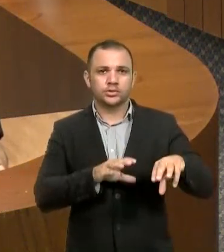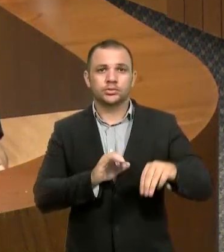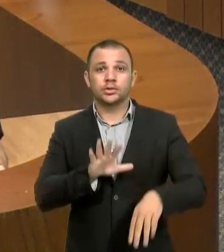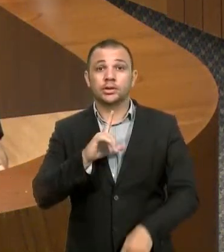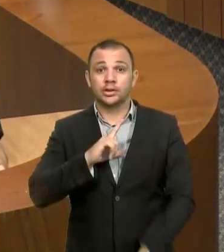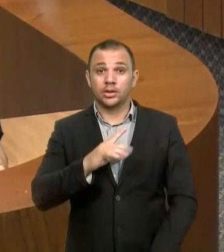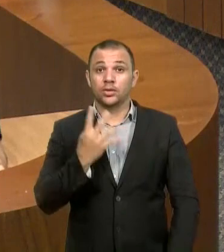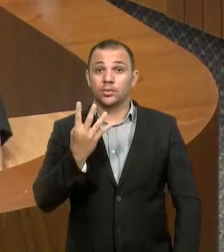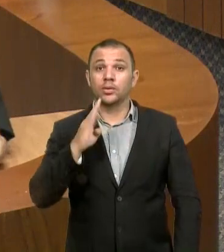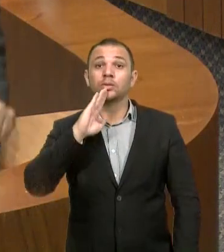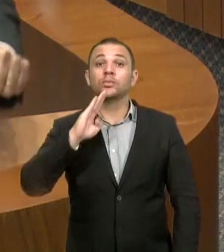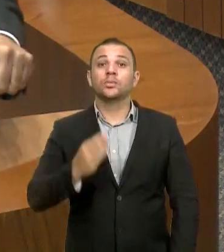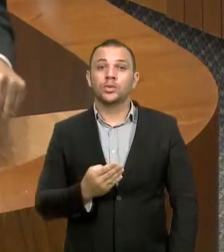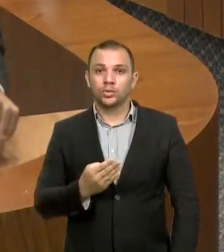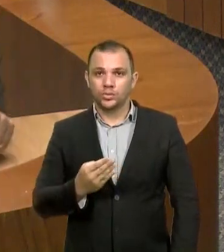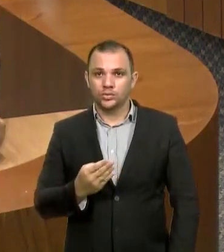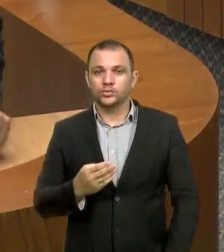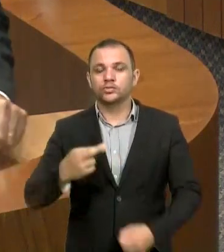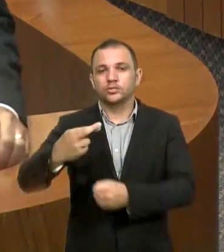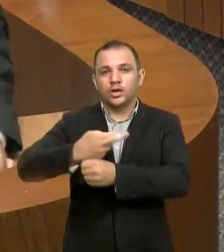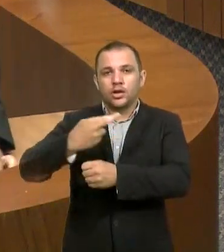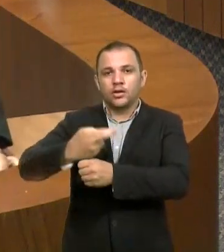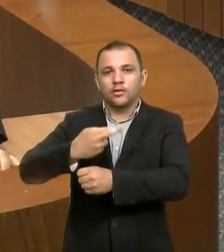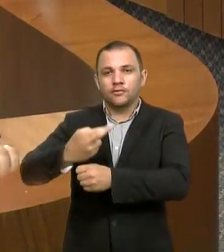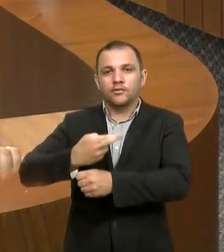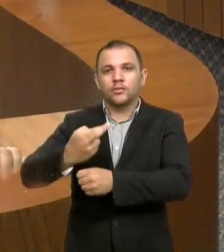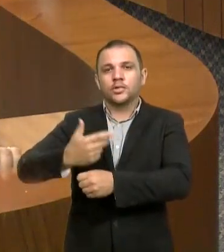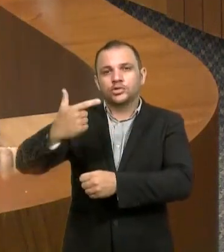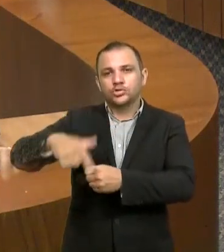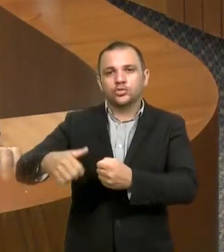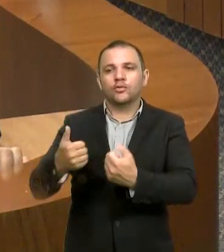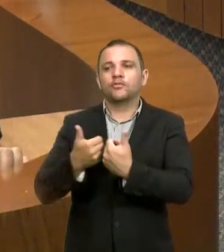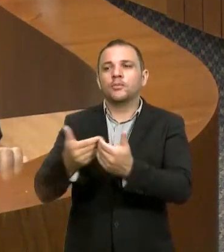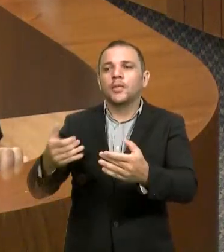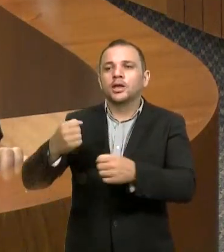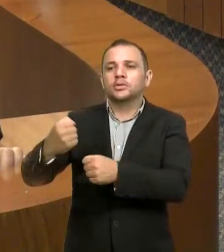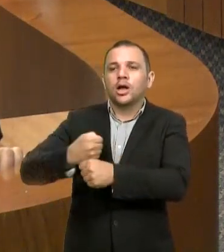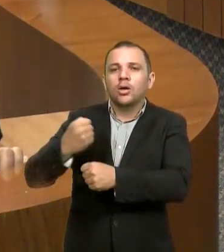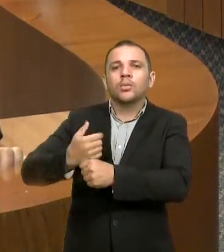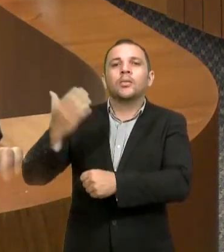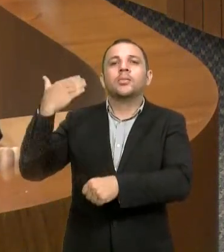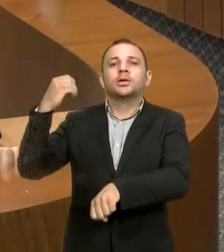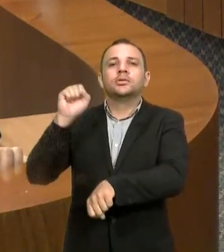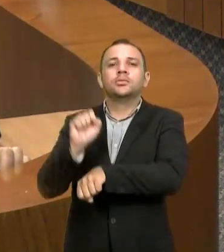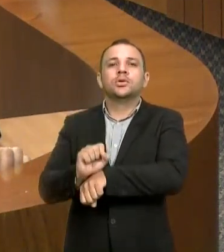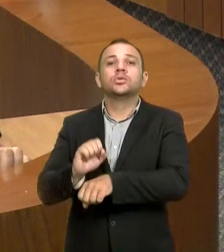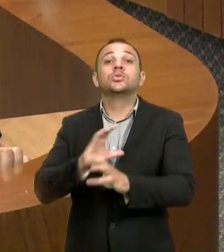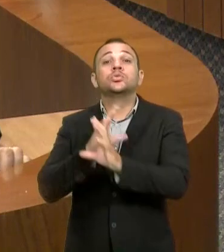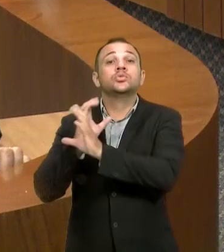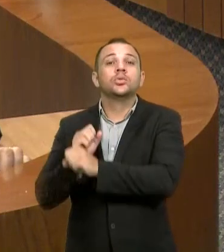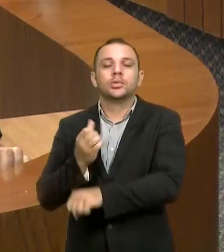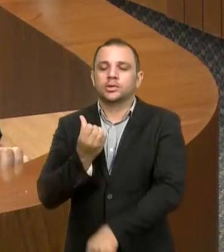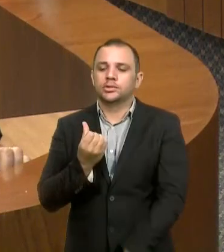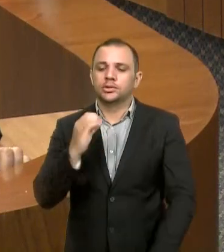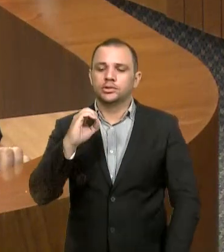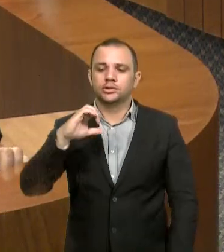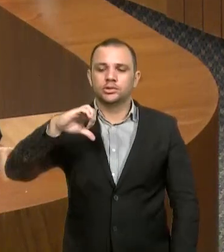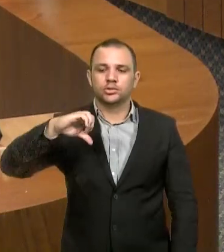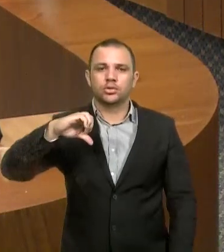retomar obras paradas. O Maranhão vai poder retomar 609 obras inacabadas e paralisadas.